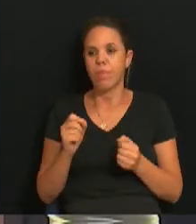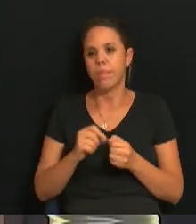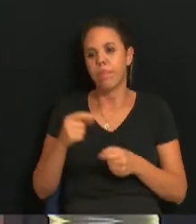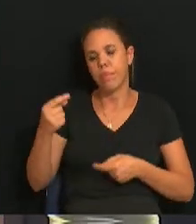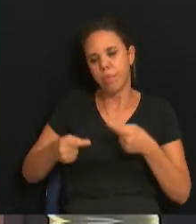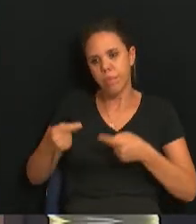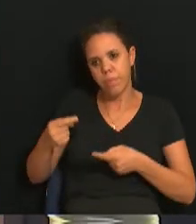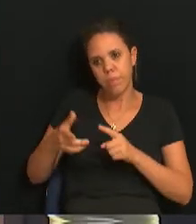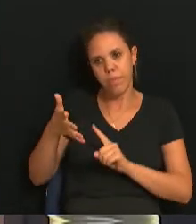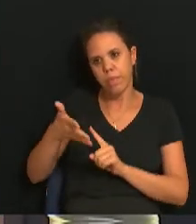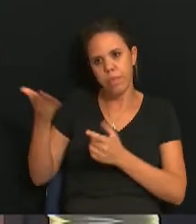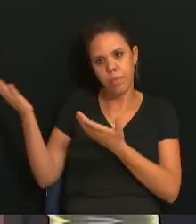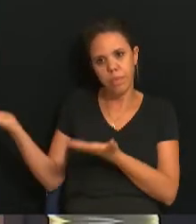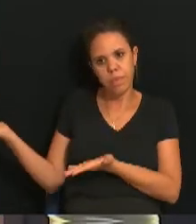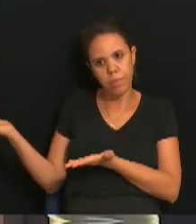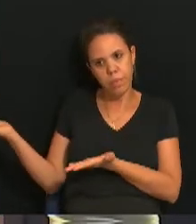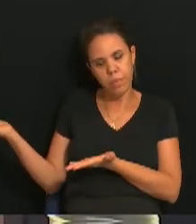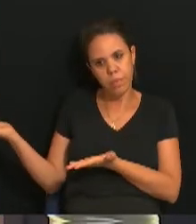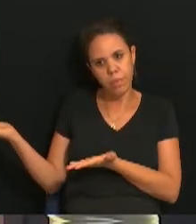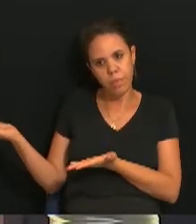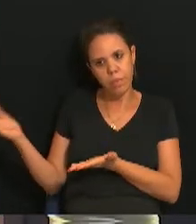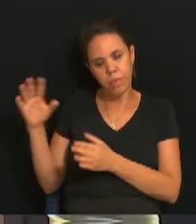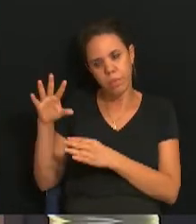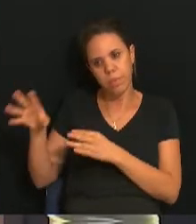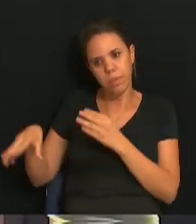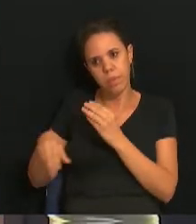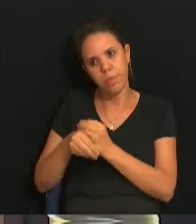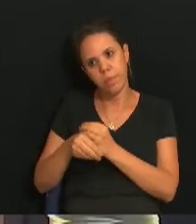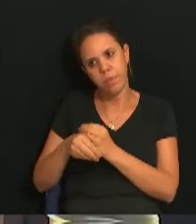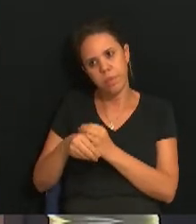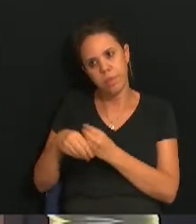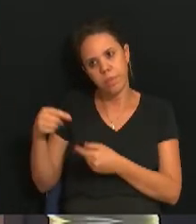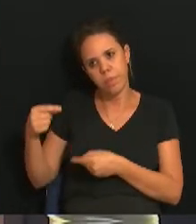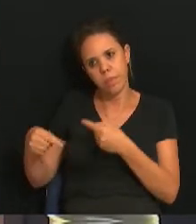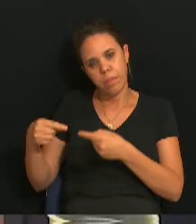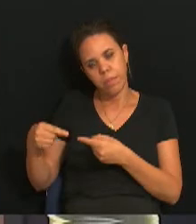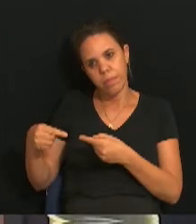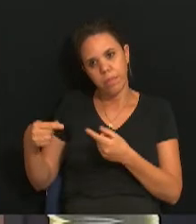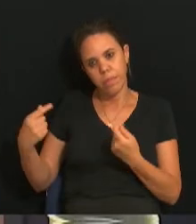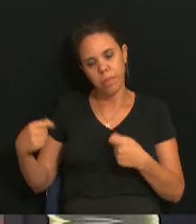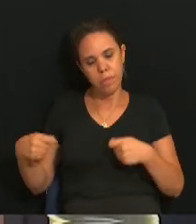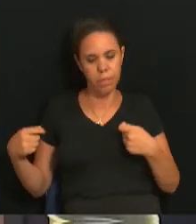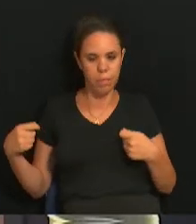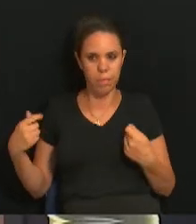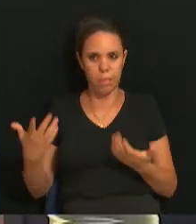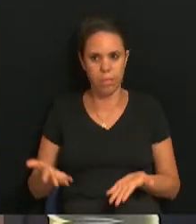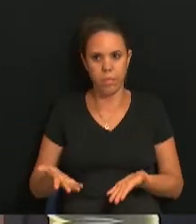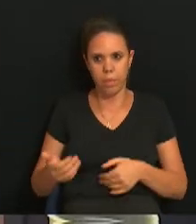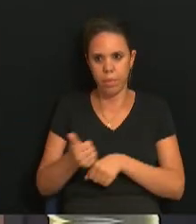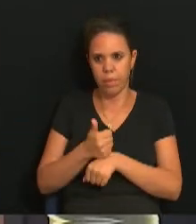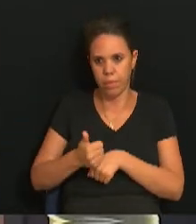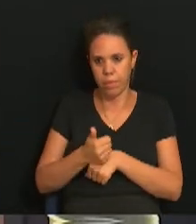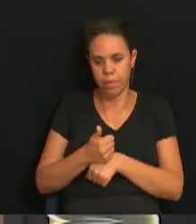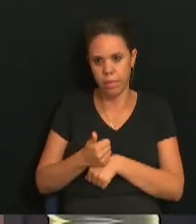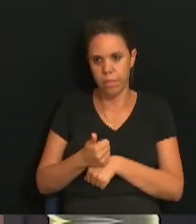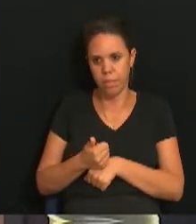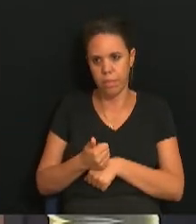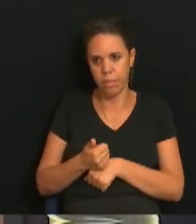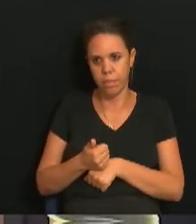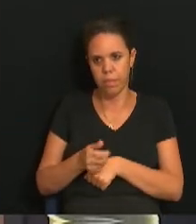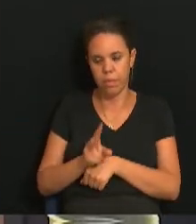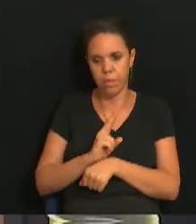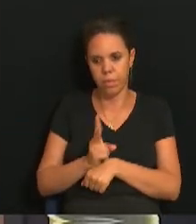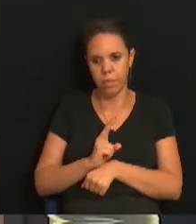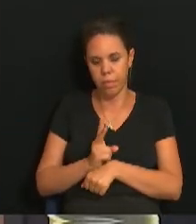discussão e, enfim, fazer a atualização, o debate necessário da carreira das agentes e das monitoras de